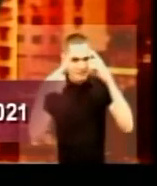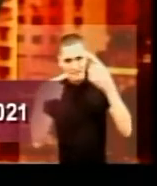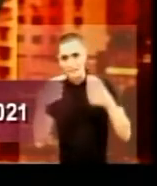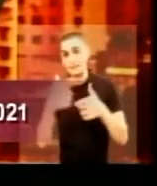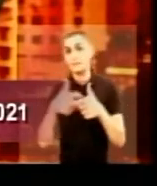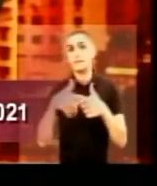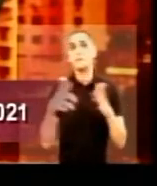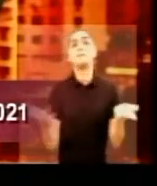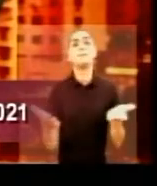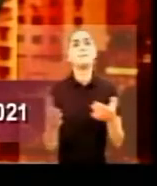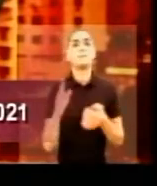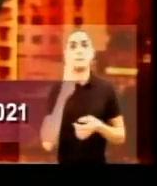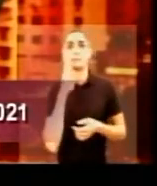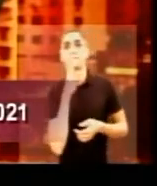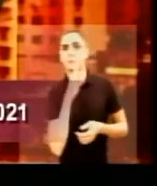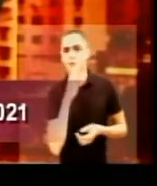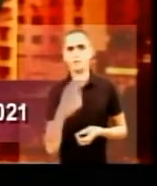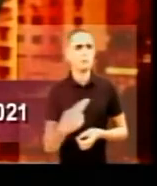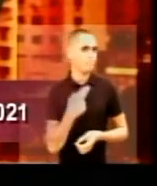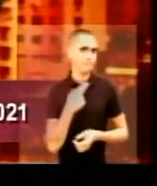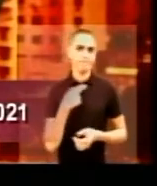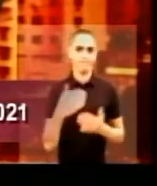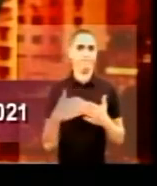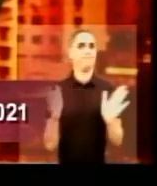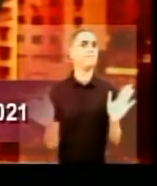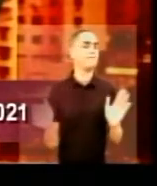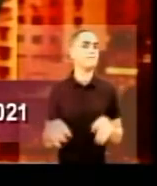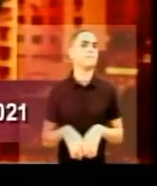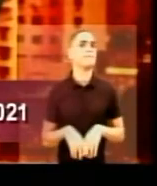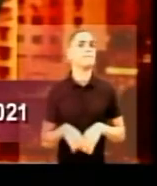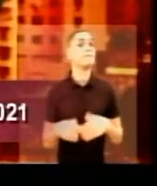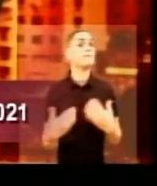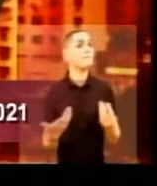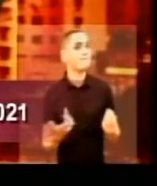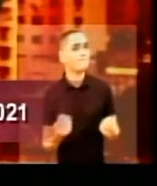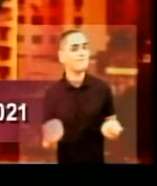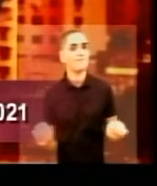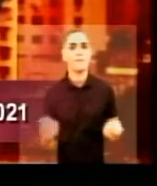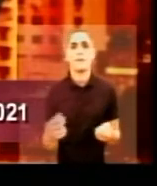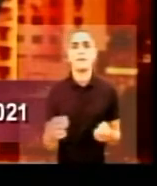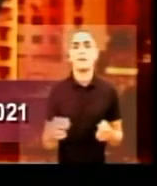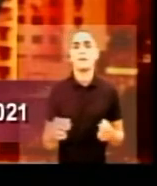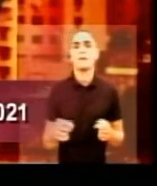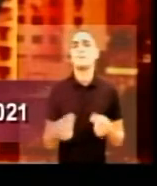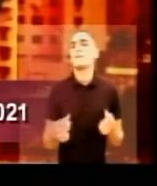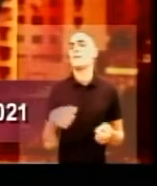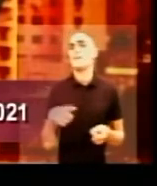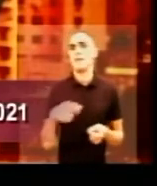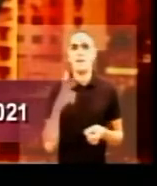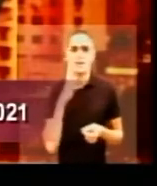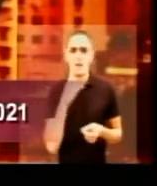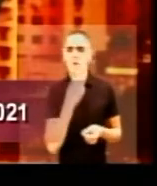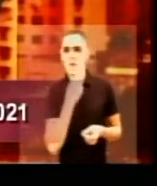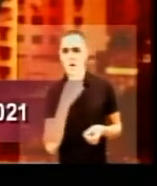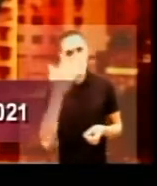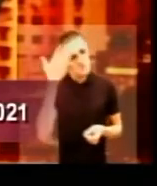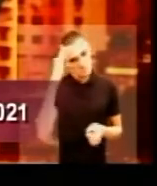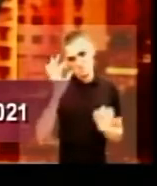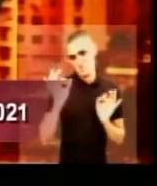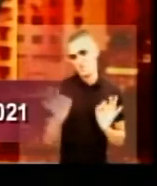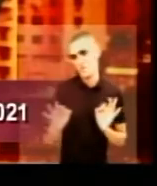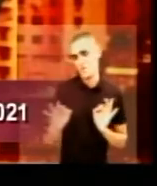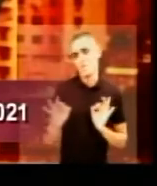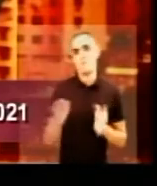questão. Os bares não podem funcionar, mas assim, tem restaurante que a gente não sabe se é restaurante, se é